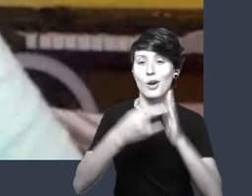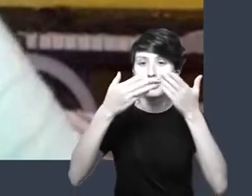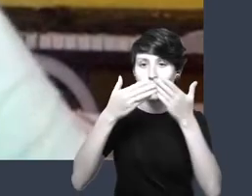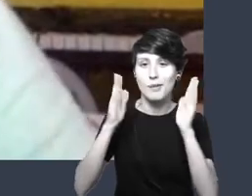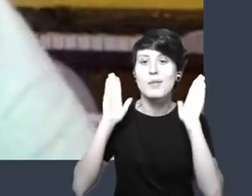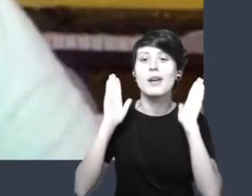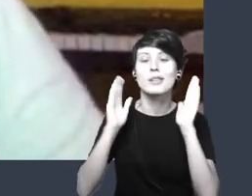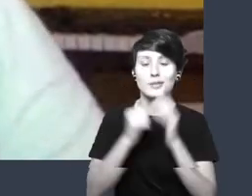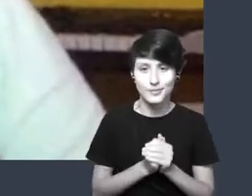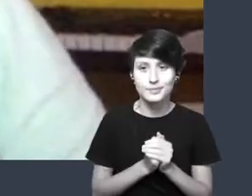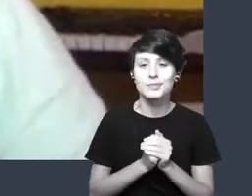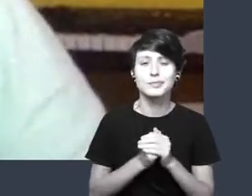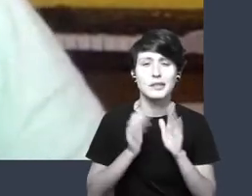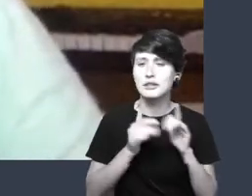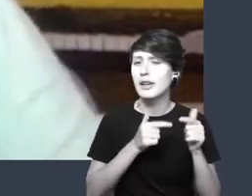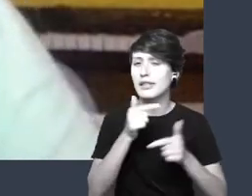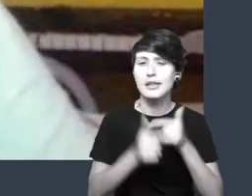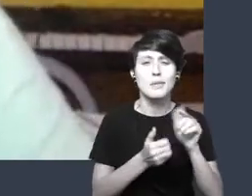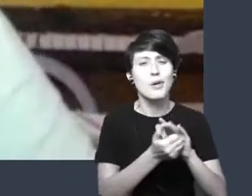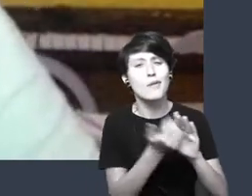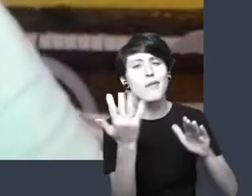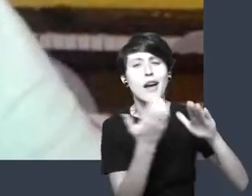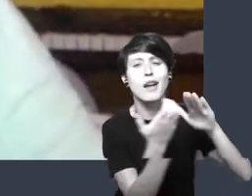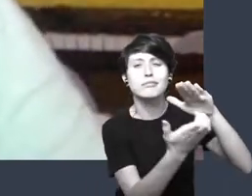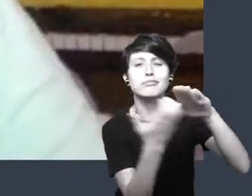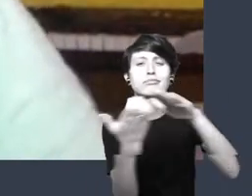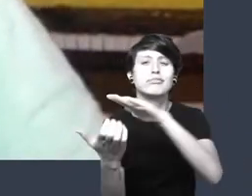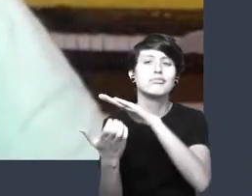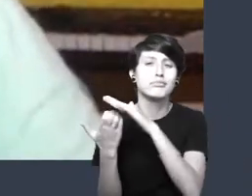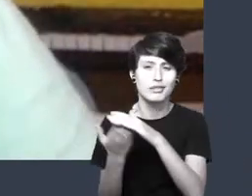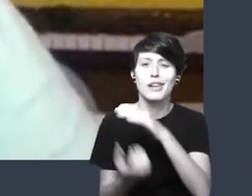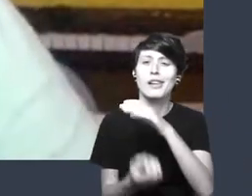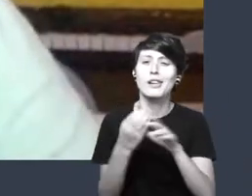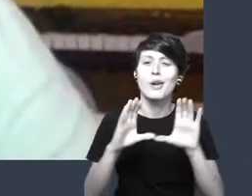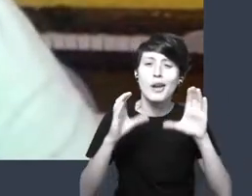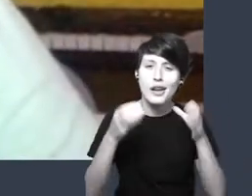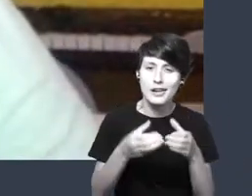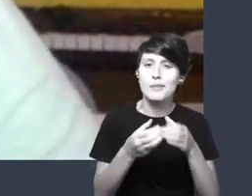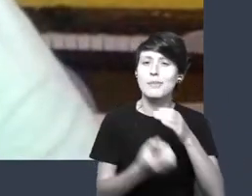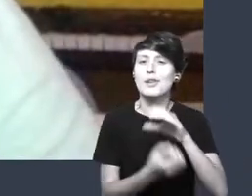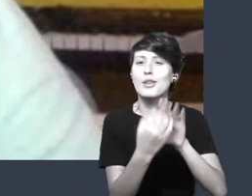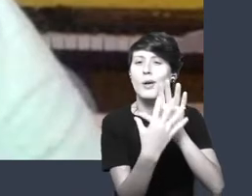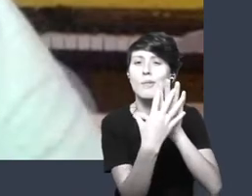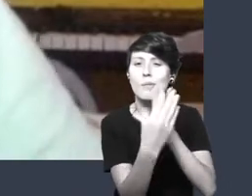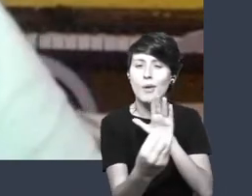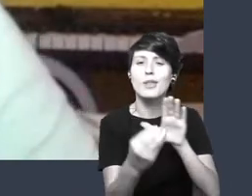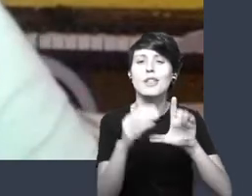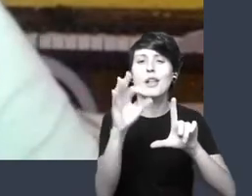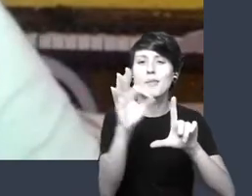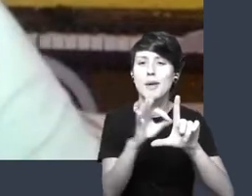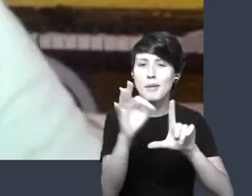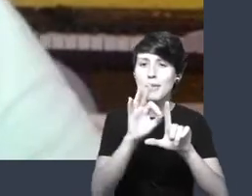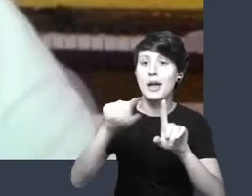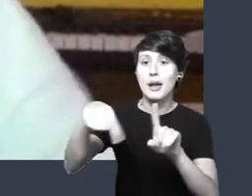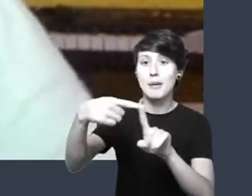A Gabriela trabalhou em várias startups, onde montou equipes, desenvolveu modelos estatísticos e empregou